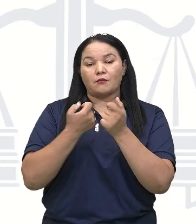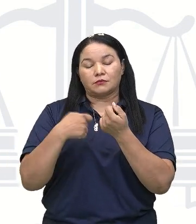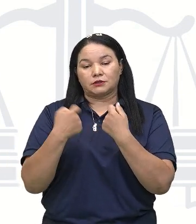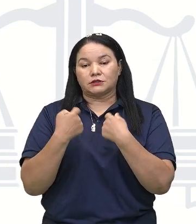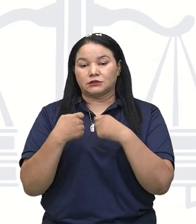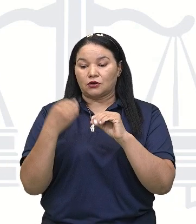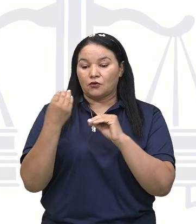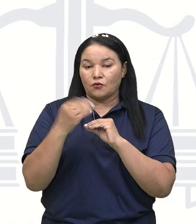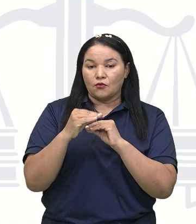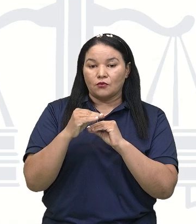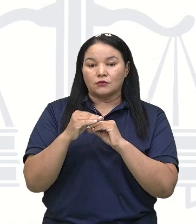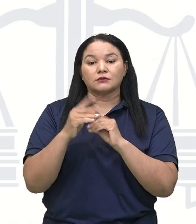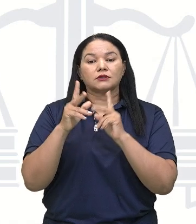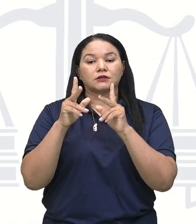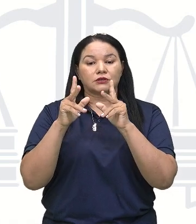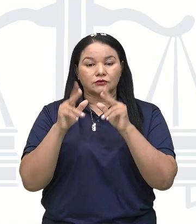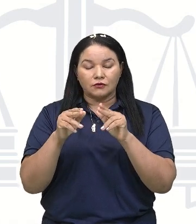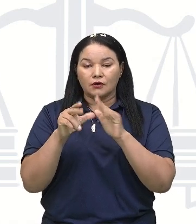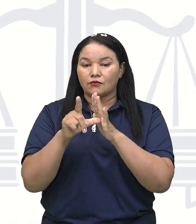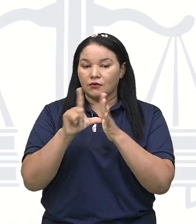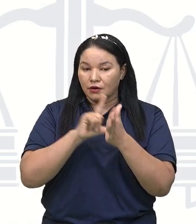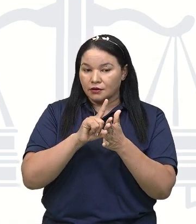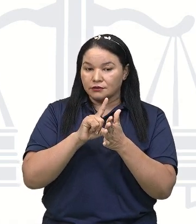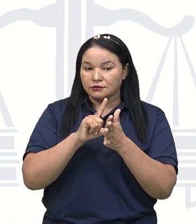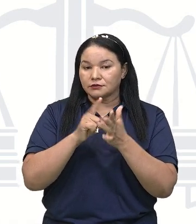lançado, igual como foi feito lá